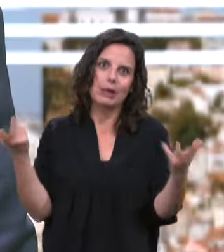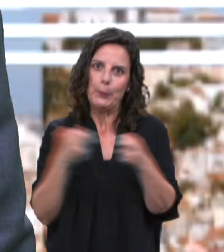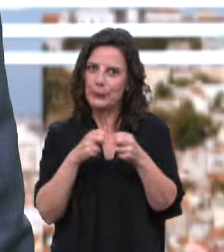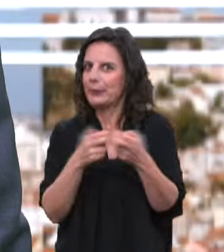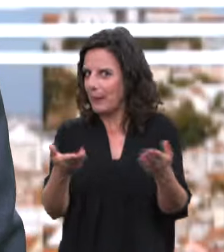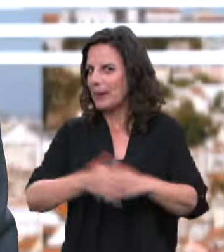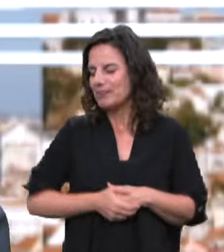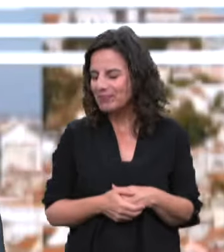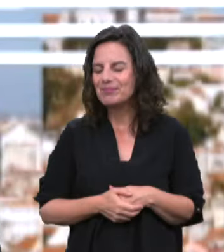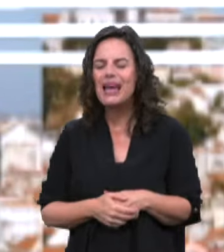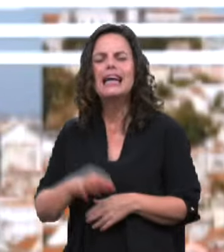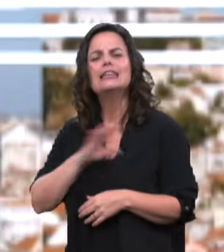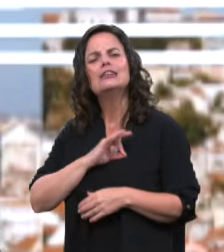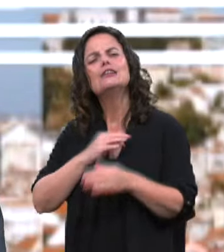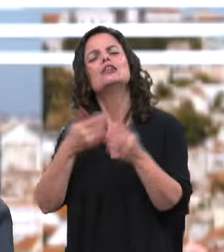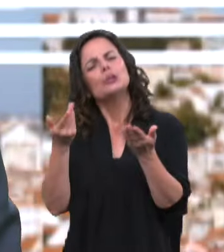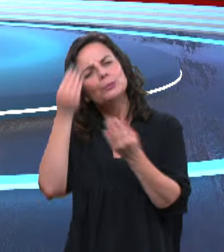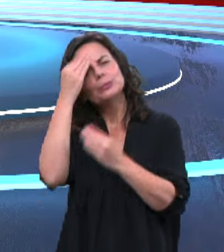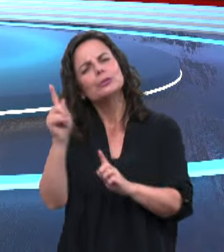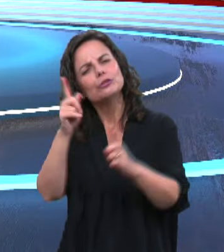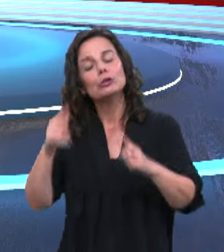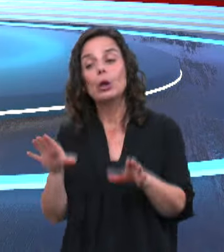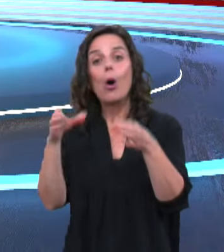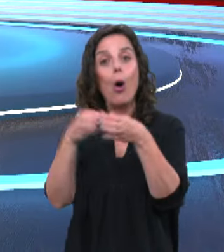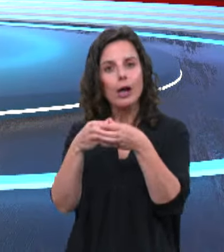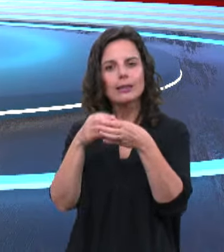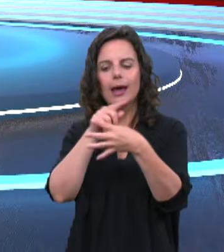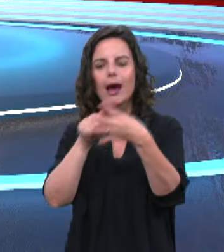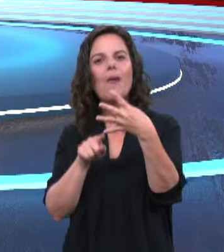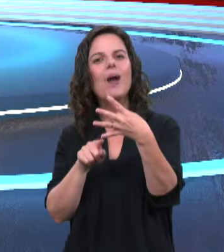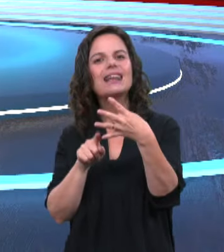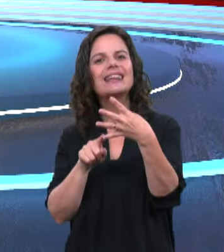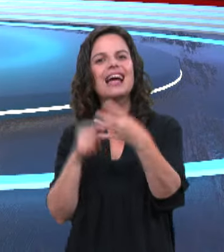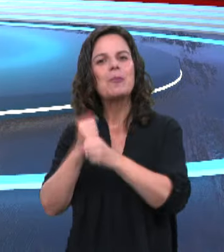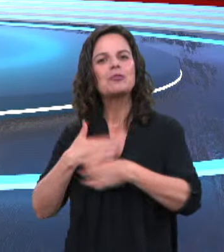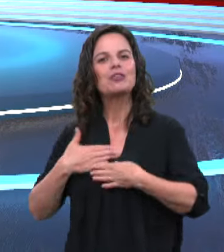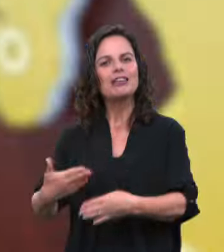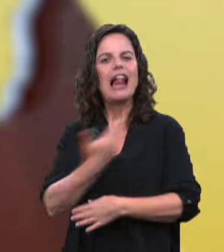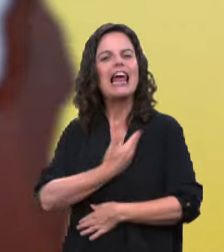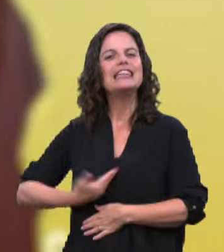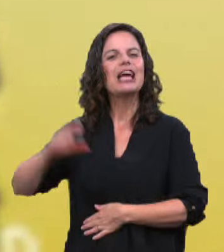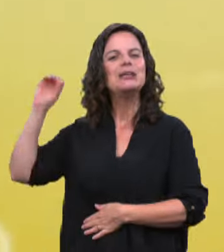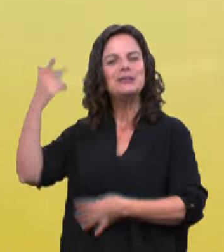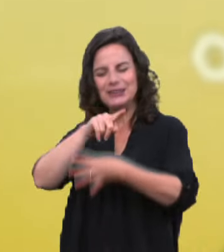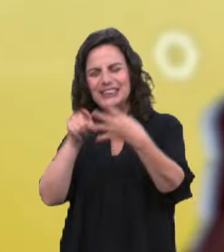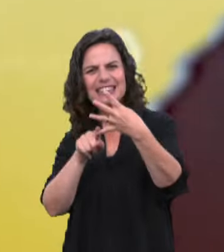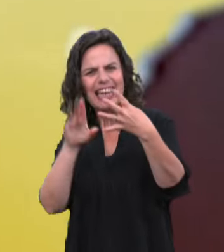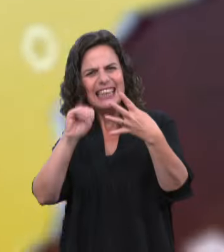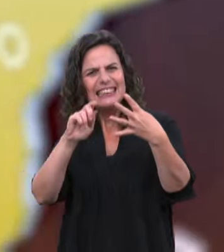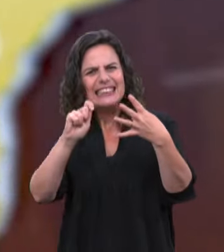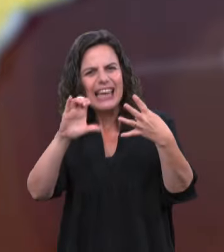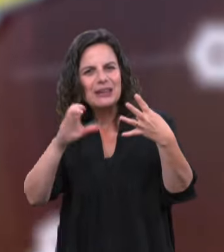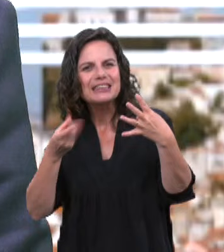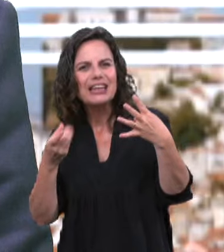problema. Sr. Professor, a Ordem é a quarta ordem profissional mais antiga. Creio que remonta ao